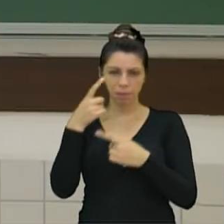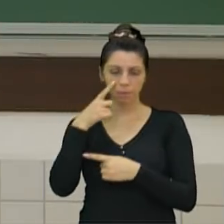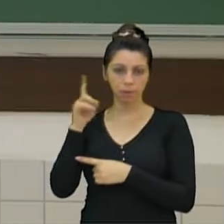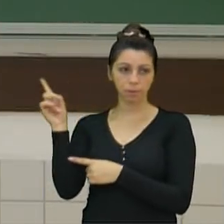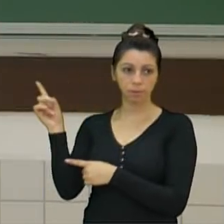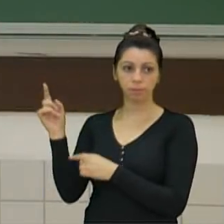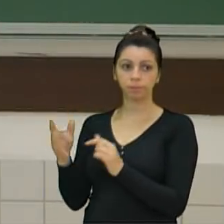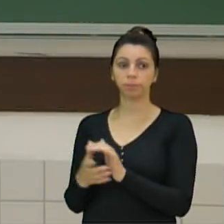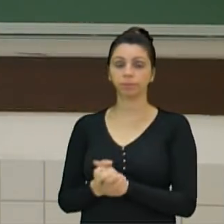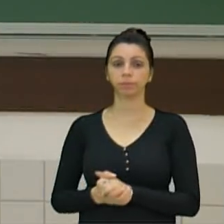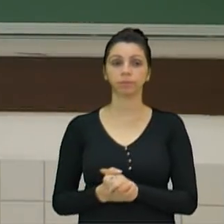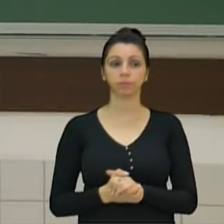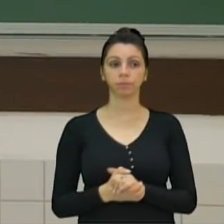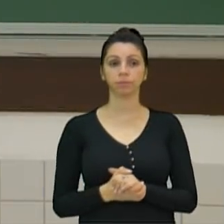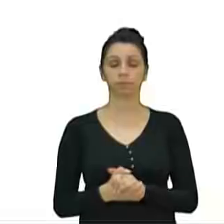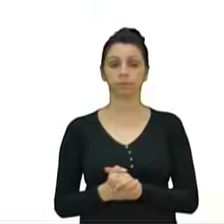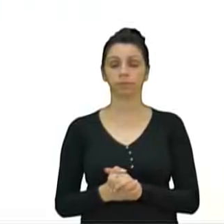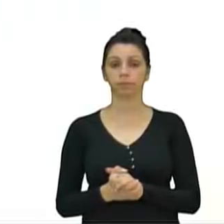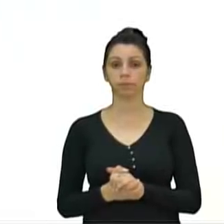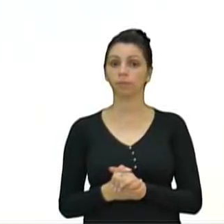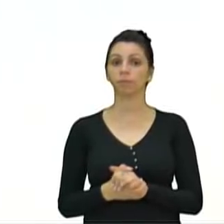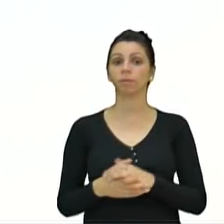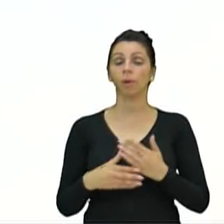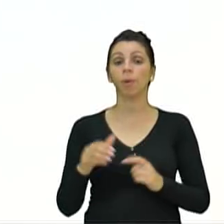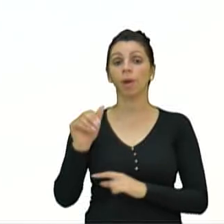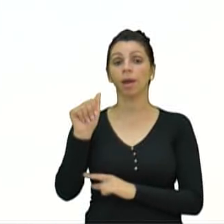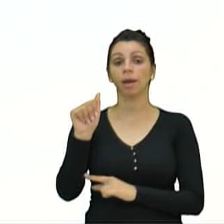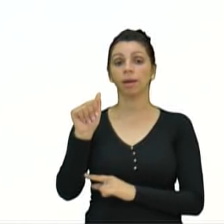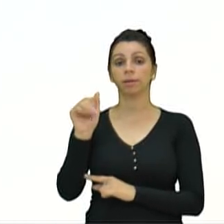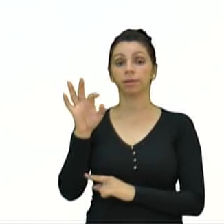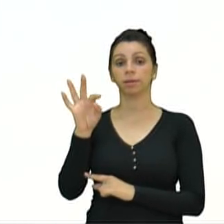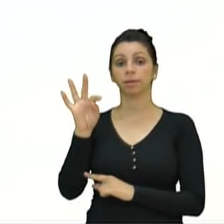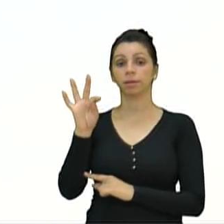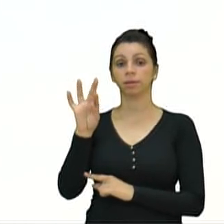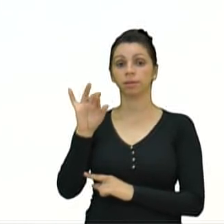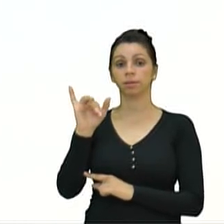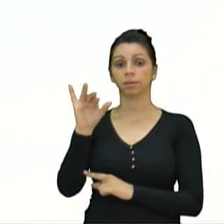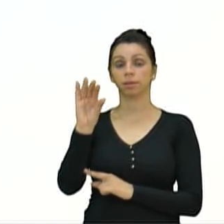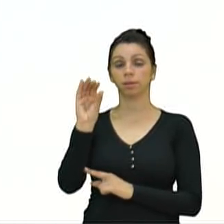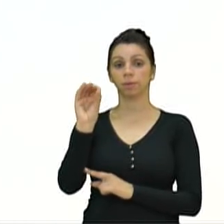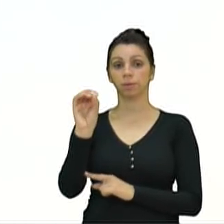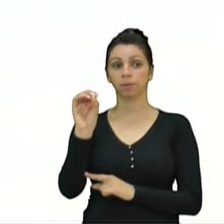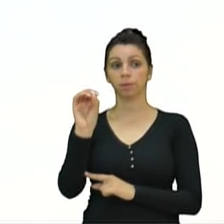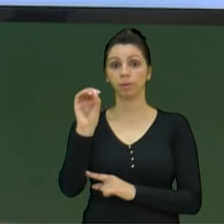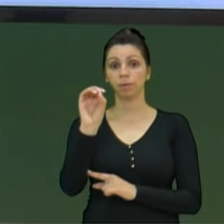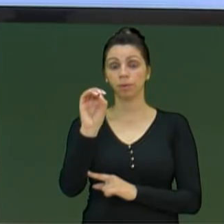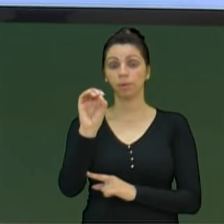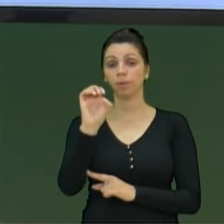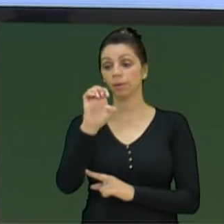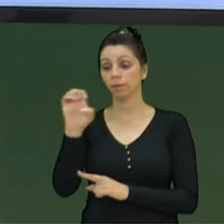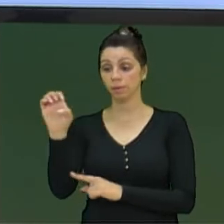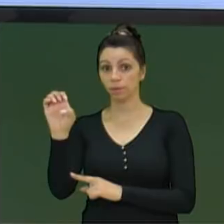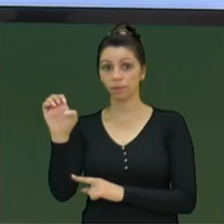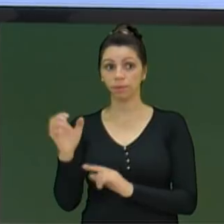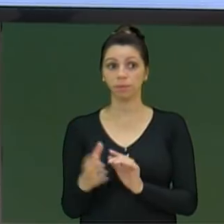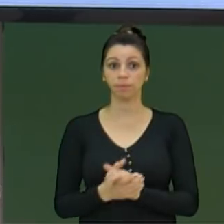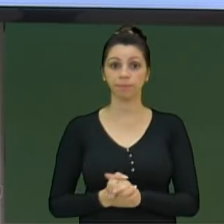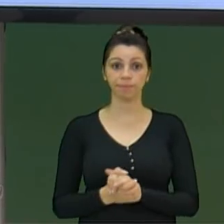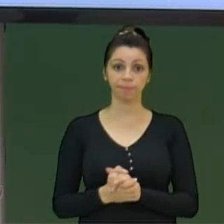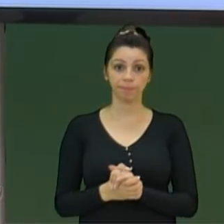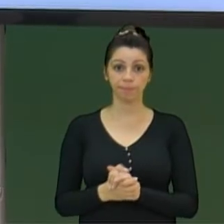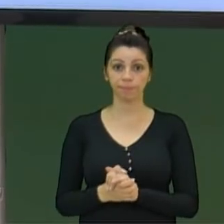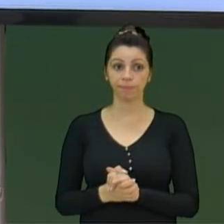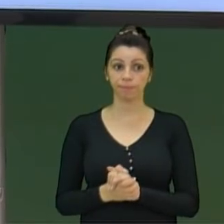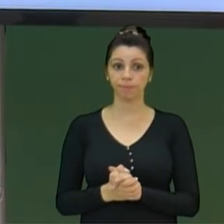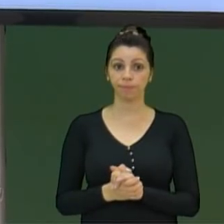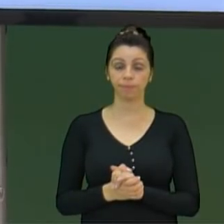A câmara seria o átrio esquerdo. Essa cavidade aqui, ó, da imagem, é que acontece,